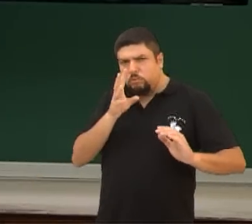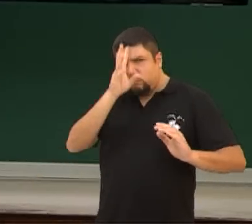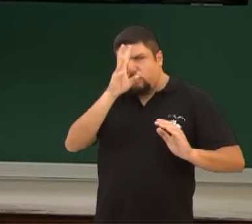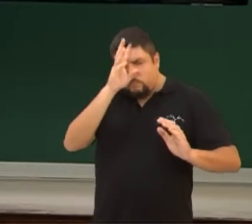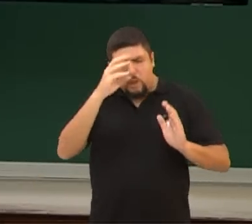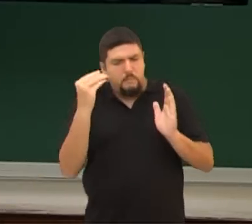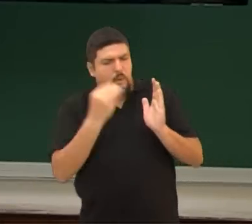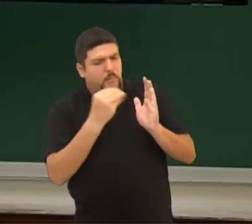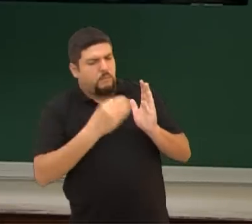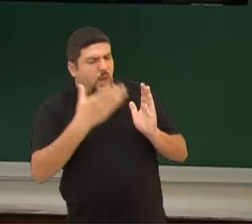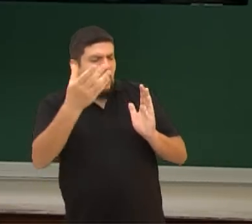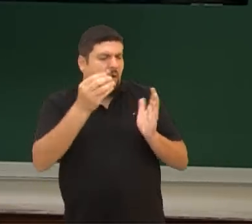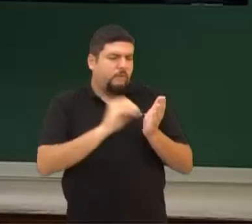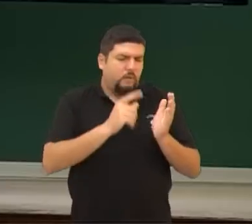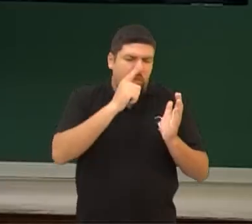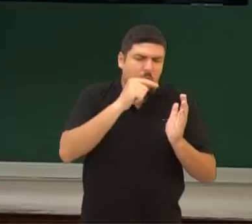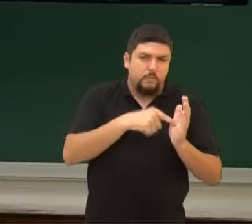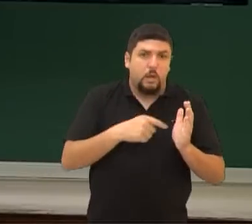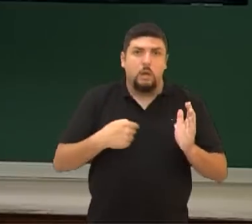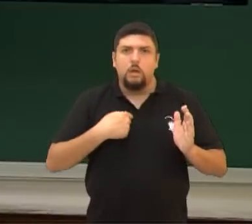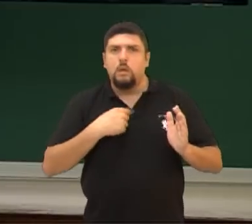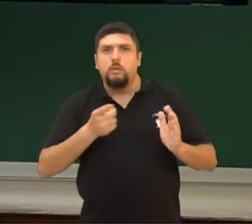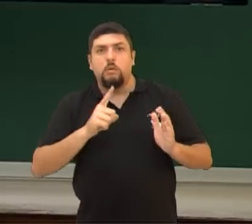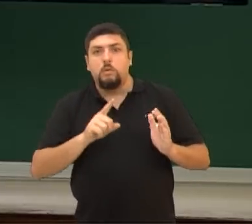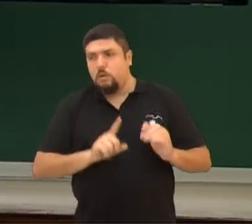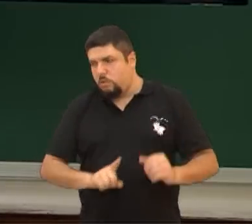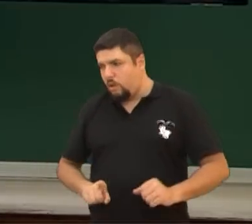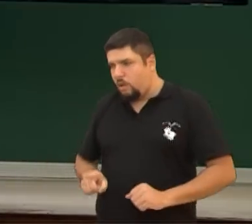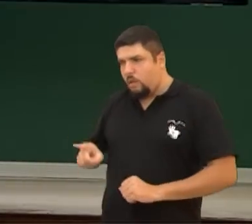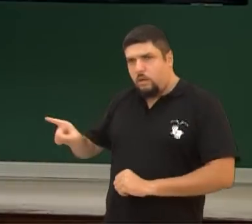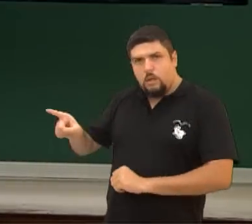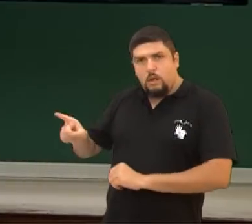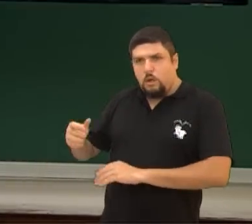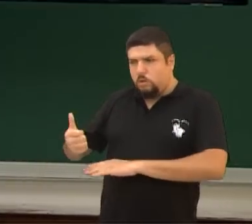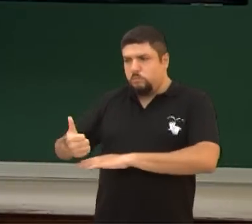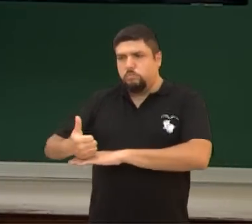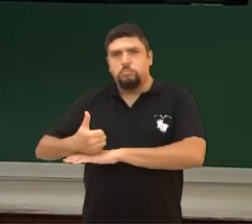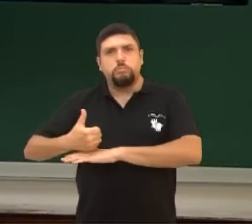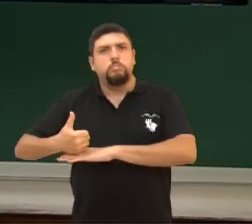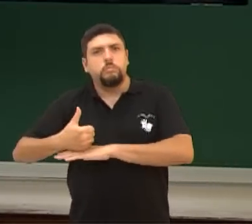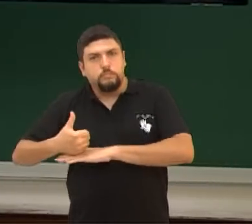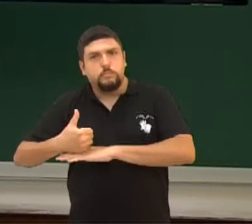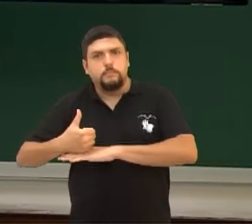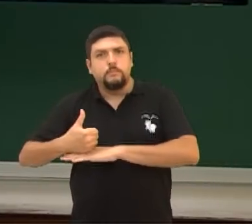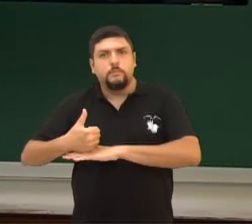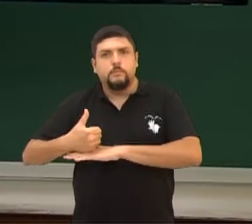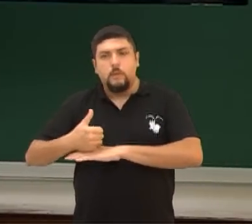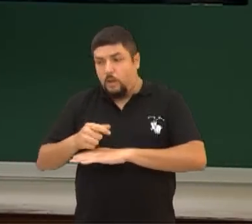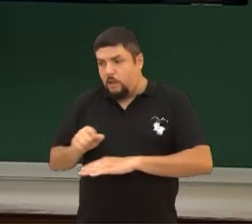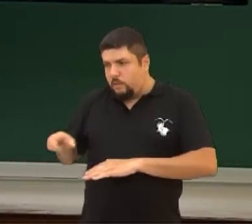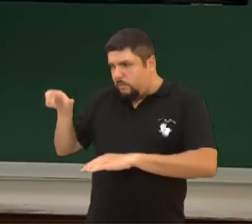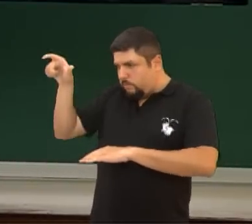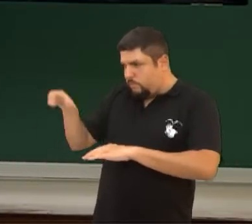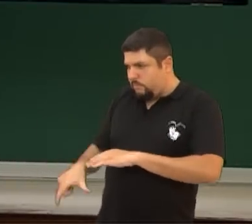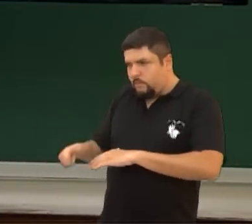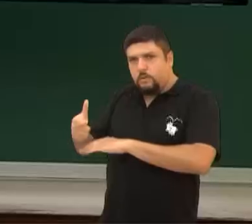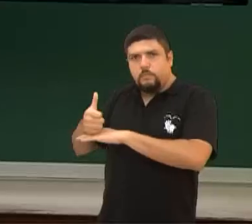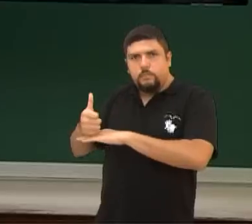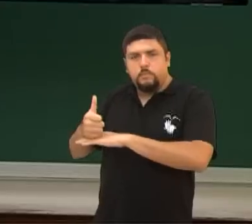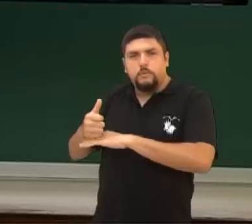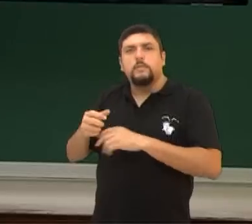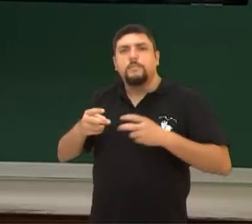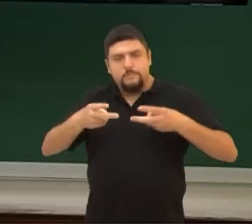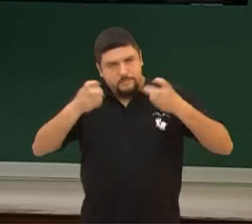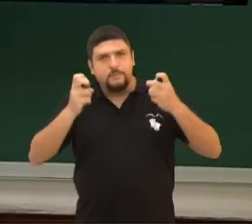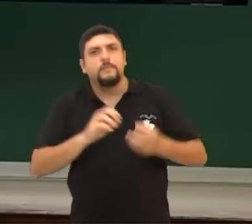crise do recurso hídrico. É o Marcelo Rezende, que é um especialista nas questões hídricas.